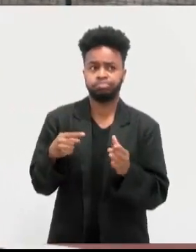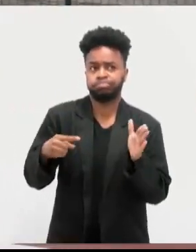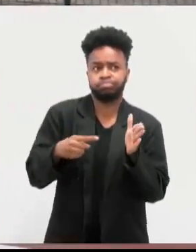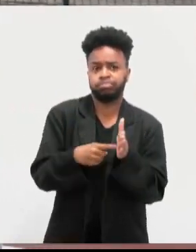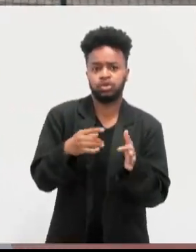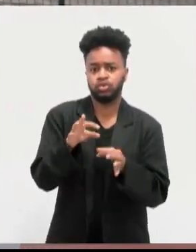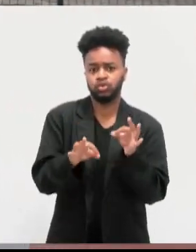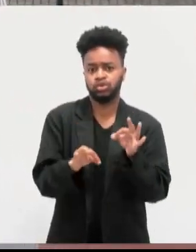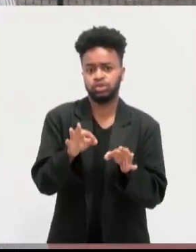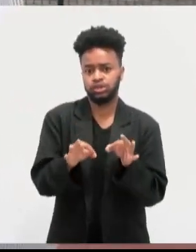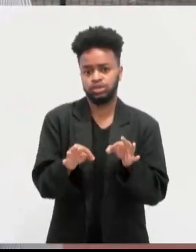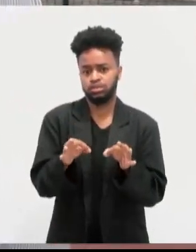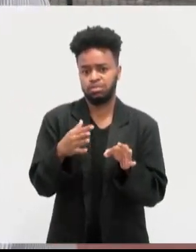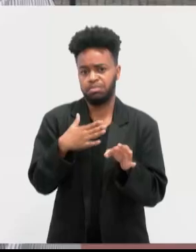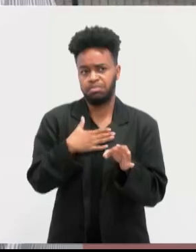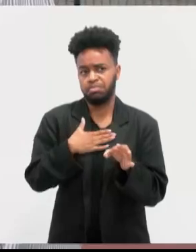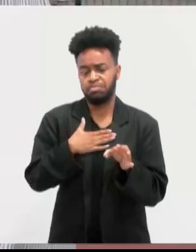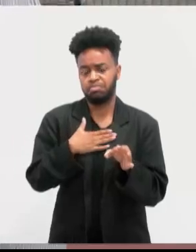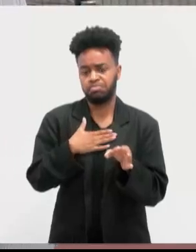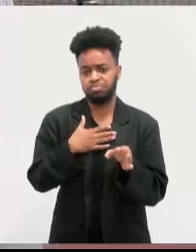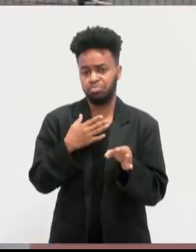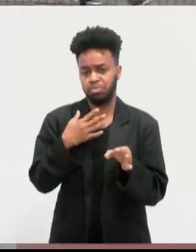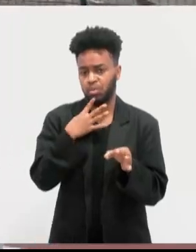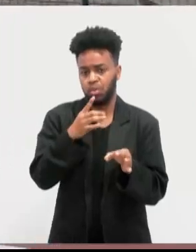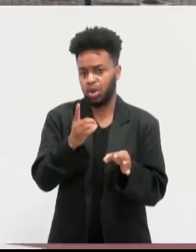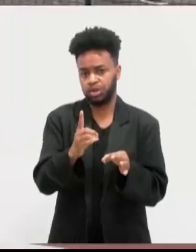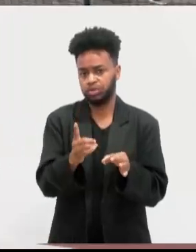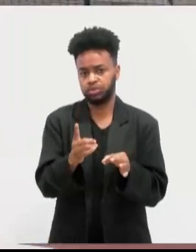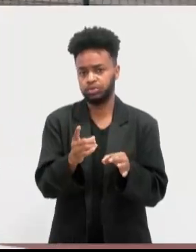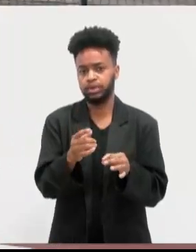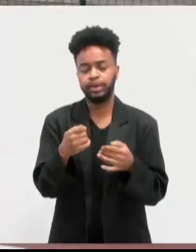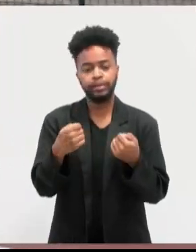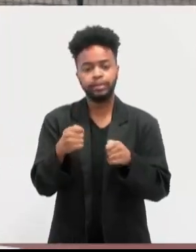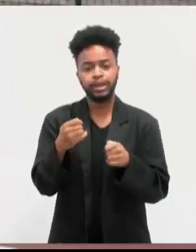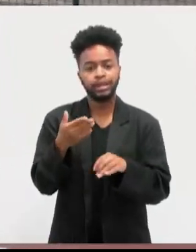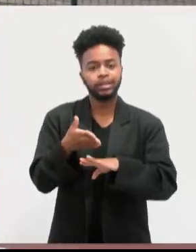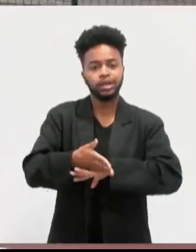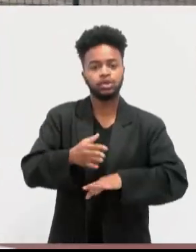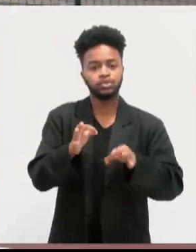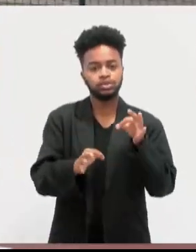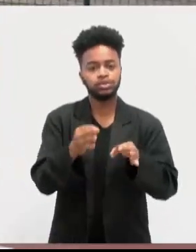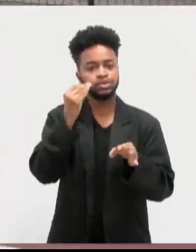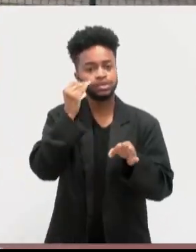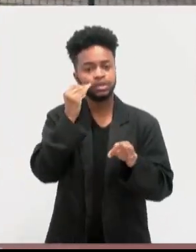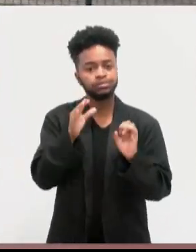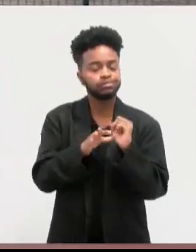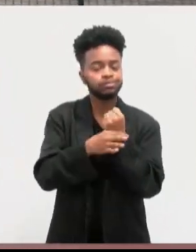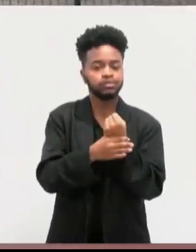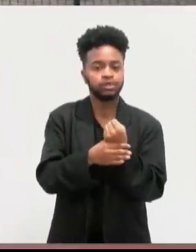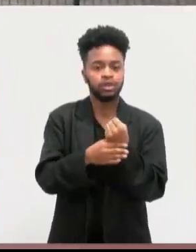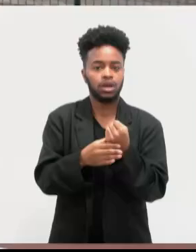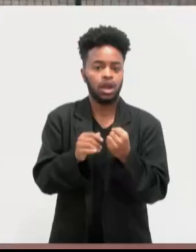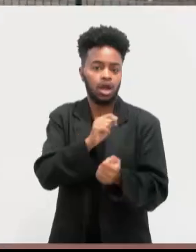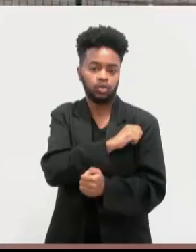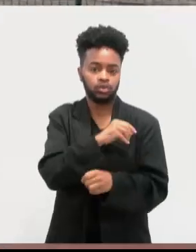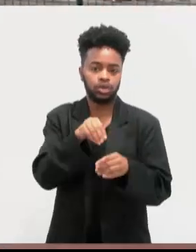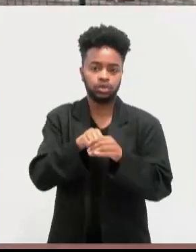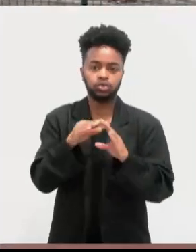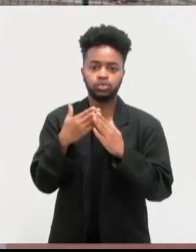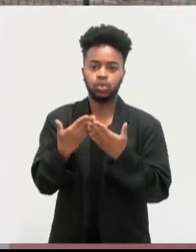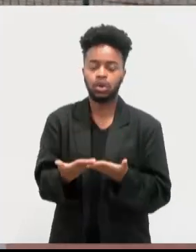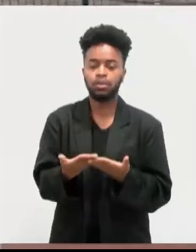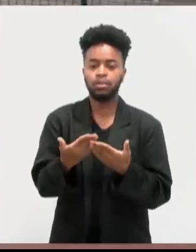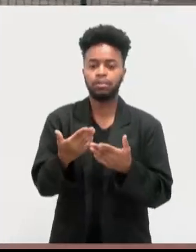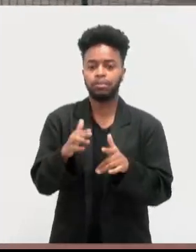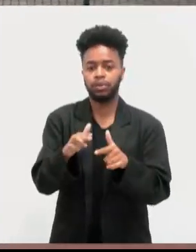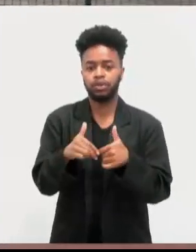pouco que eu tenho estudado, que precisou ir à justiça para poder garantir a permanência de um aluno no colégio por causa de um controle de acesso